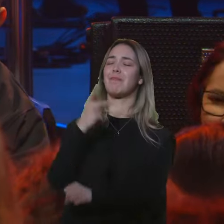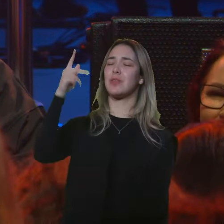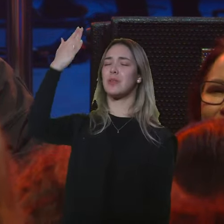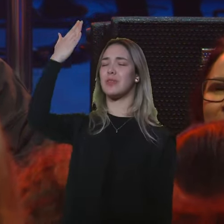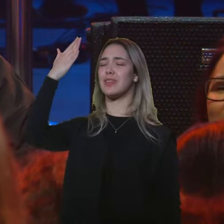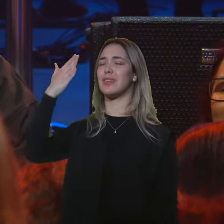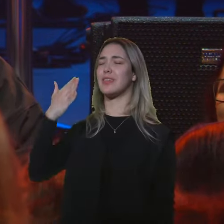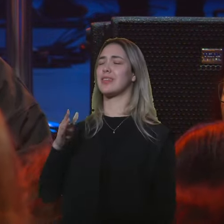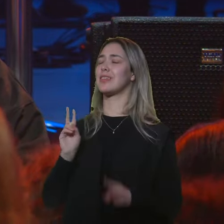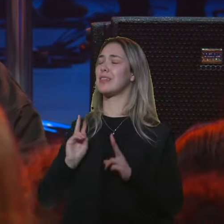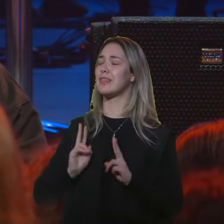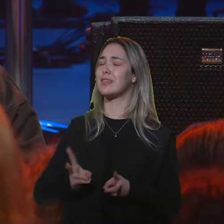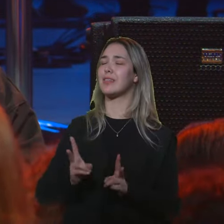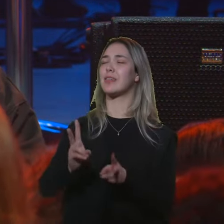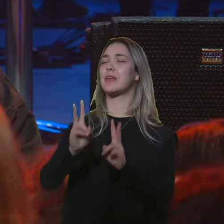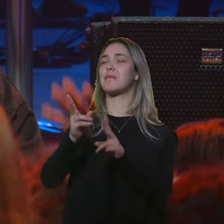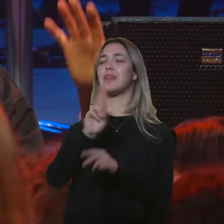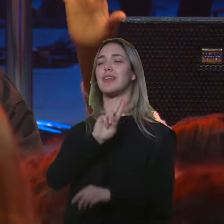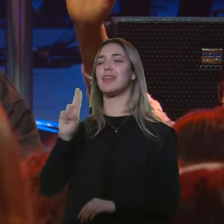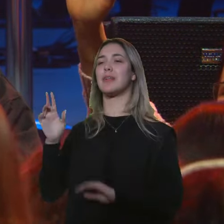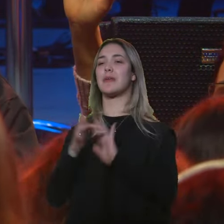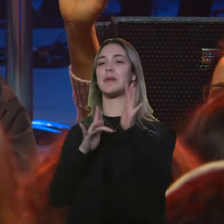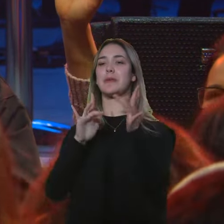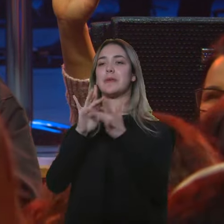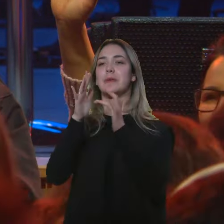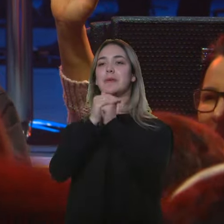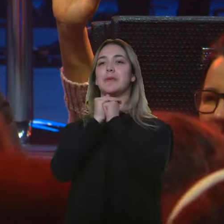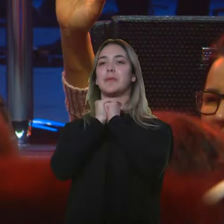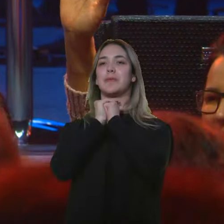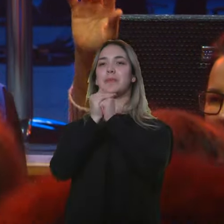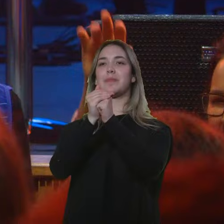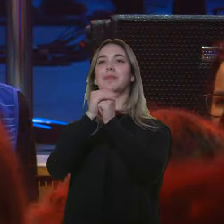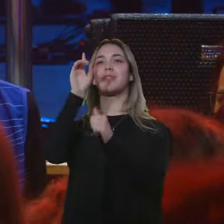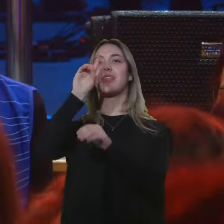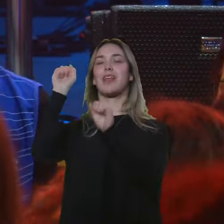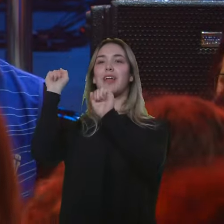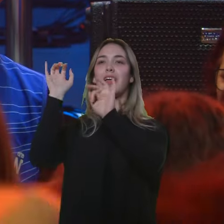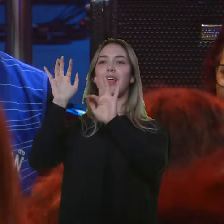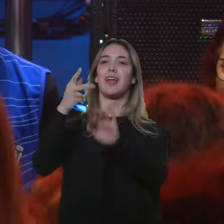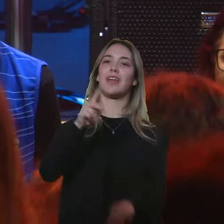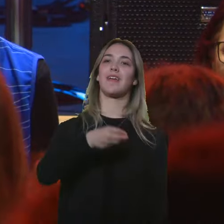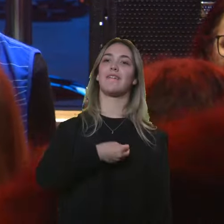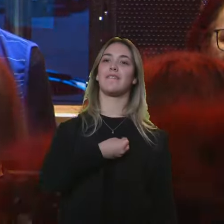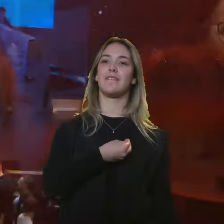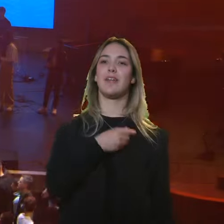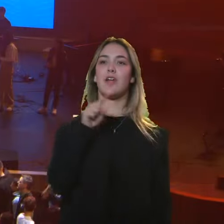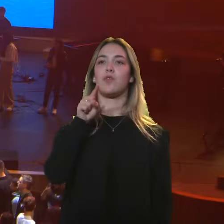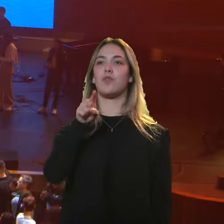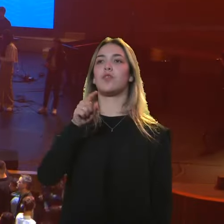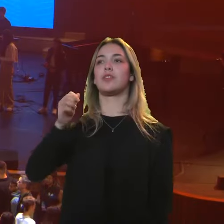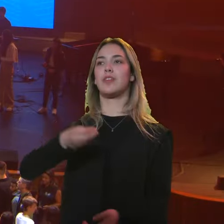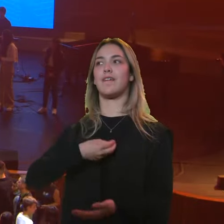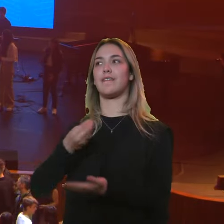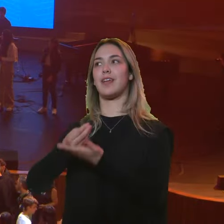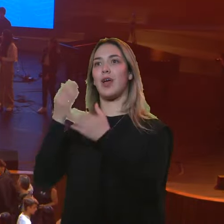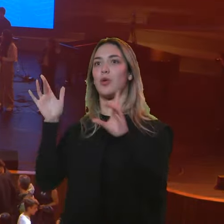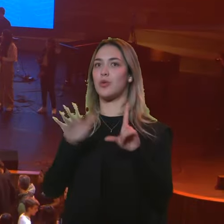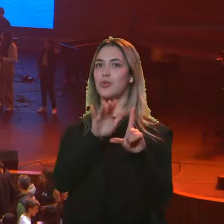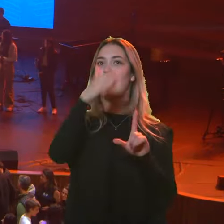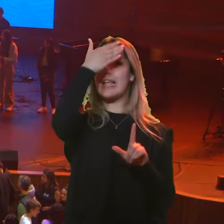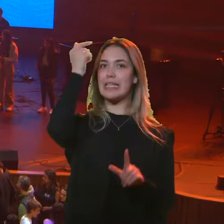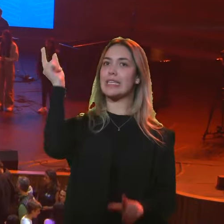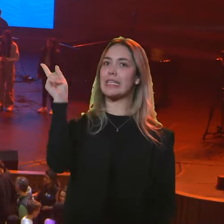da nossa vida. Em nome de Jesus. Amém, amém. Deus abençoe a sua vida. Você que entregou a vida para Jesus, aponta para o QR